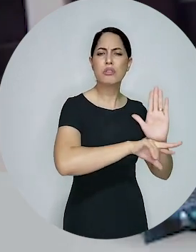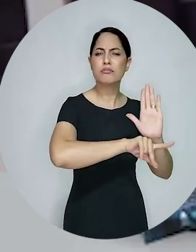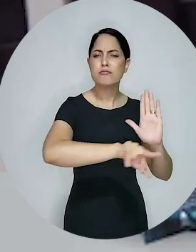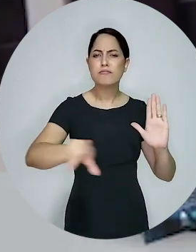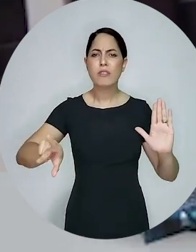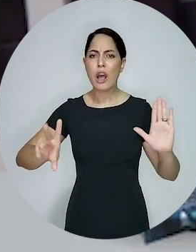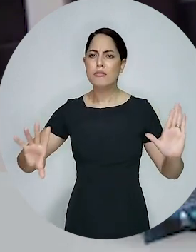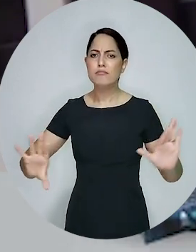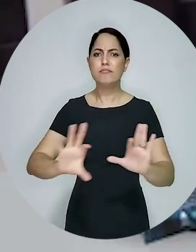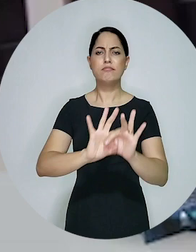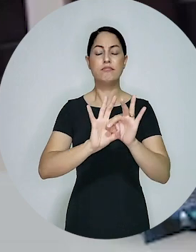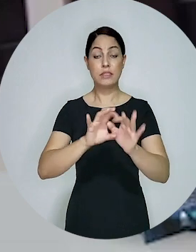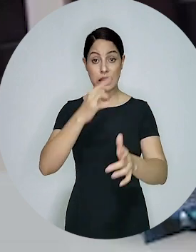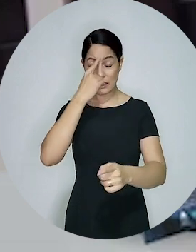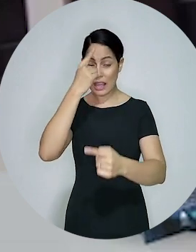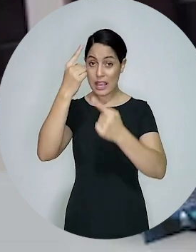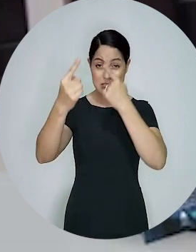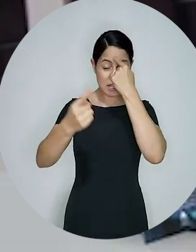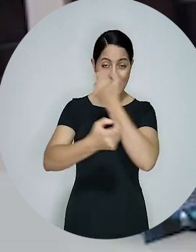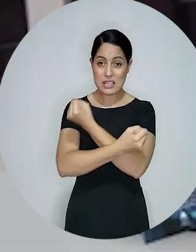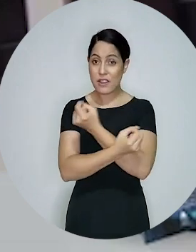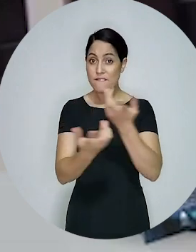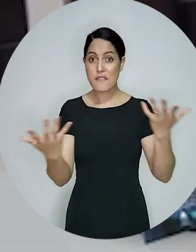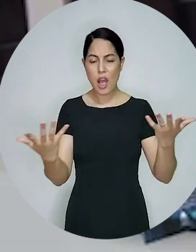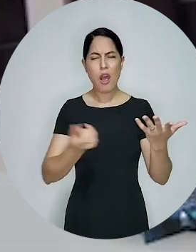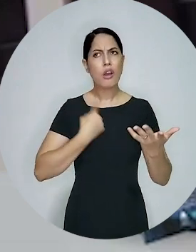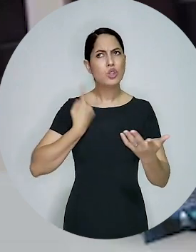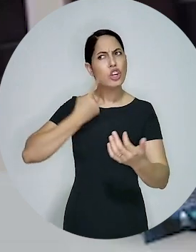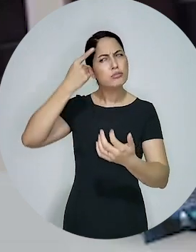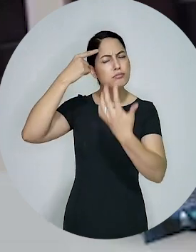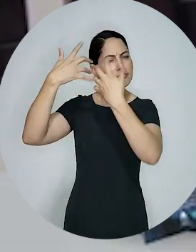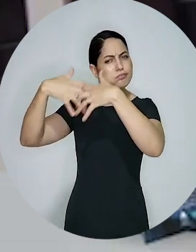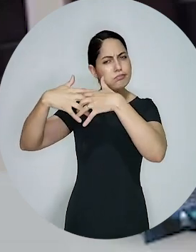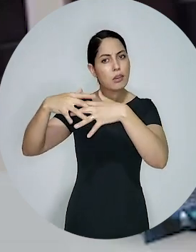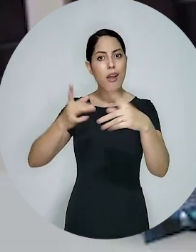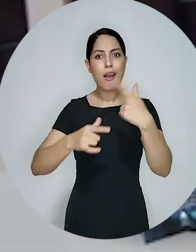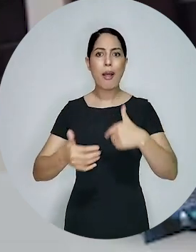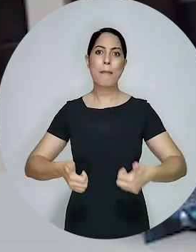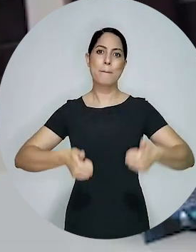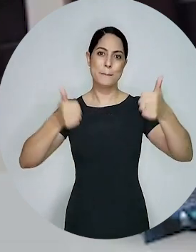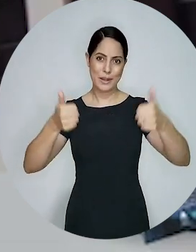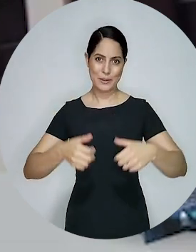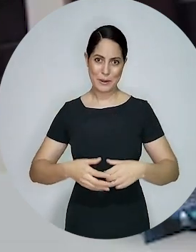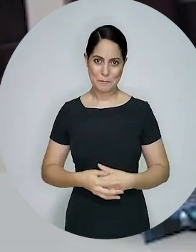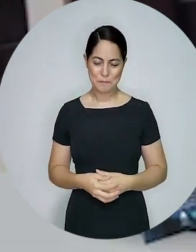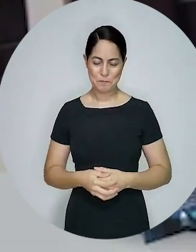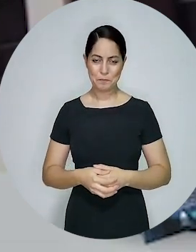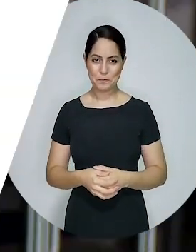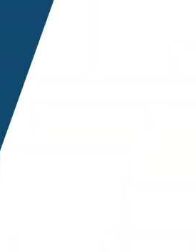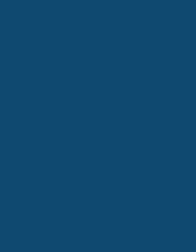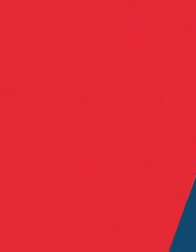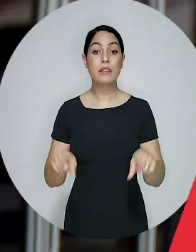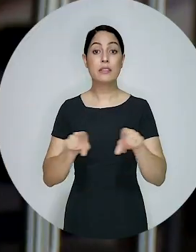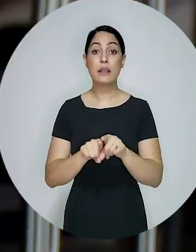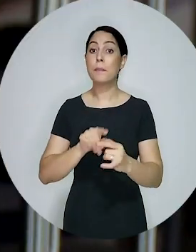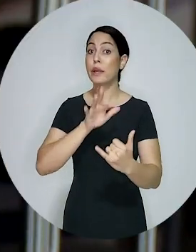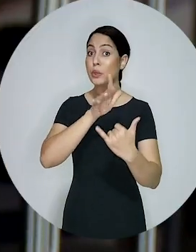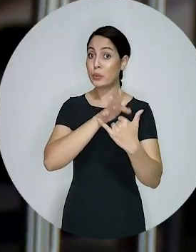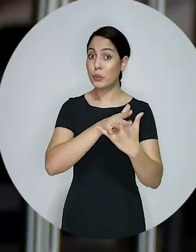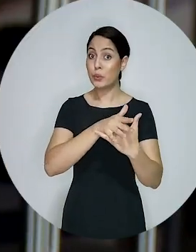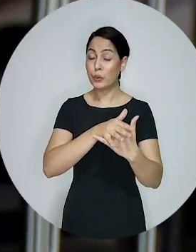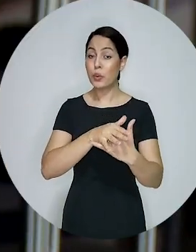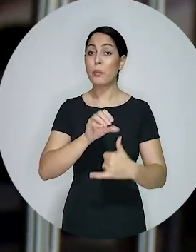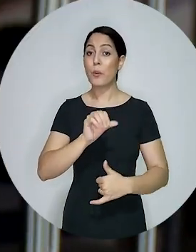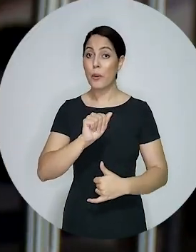conceitos e de ideias, ela nos faz, obviamente, refletir e, a partir daí, melhorar. A OAB